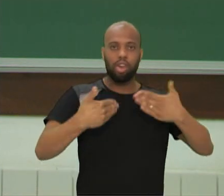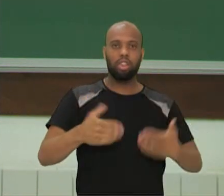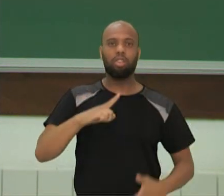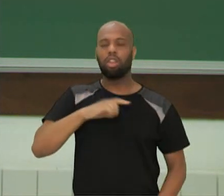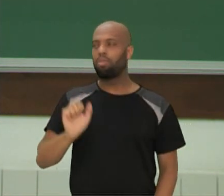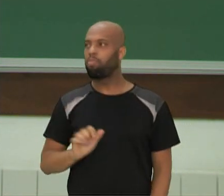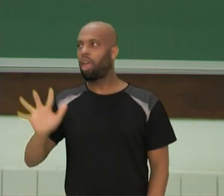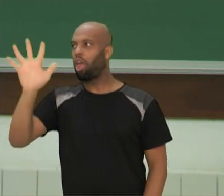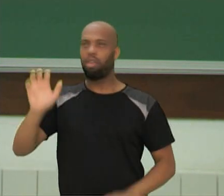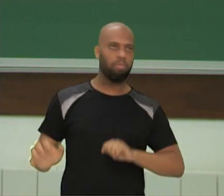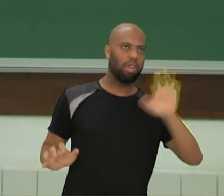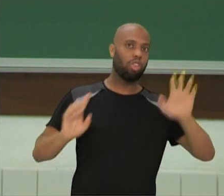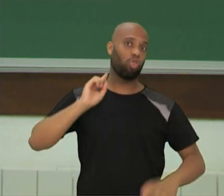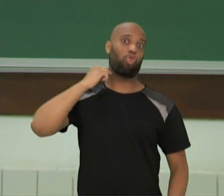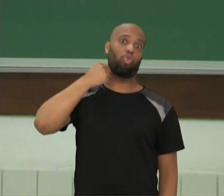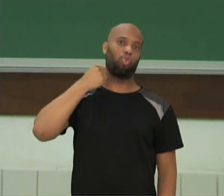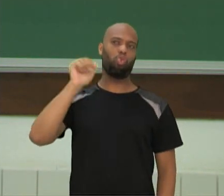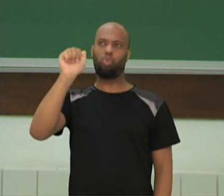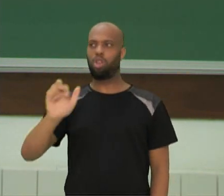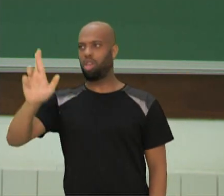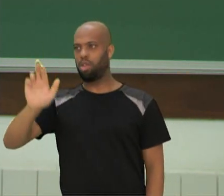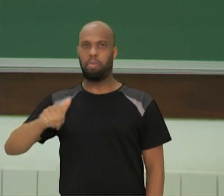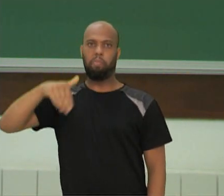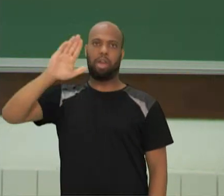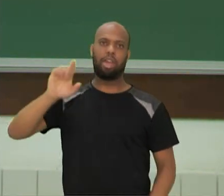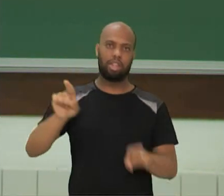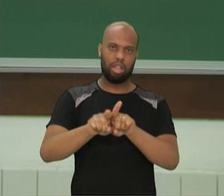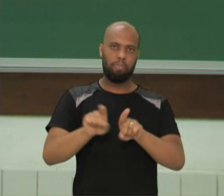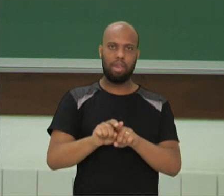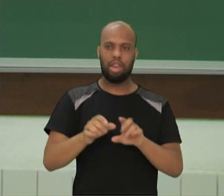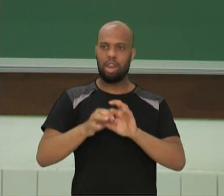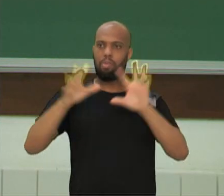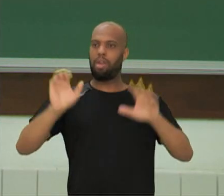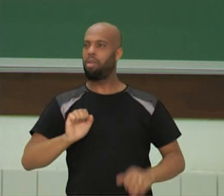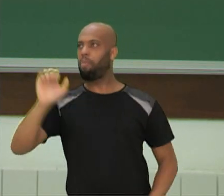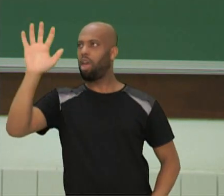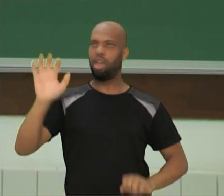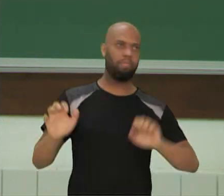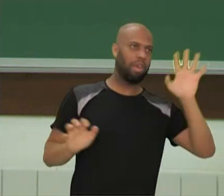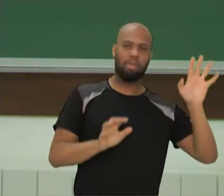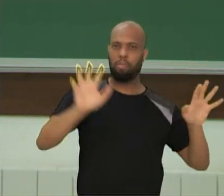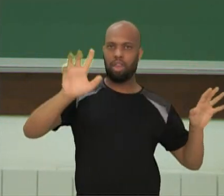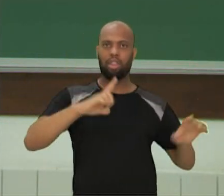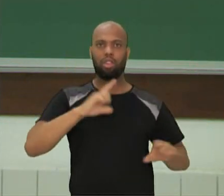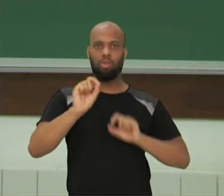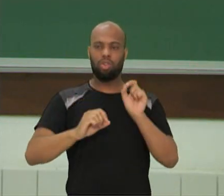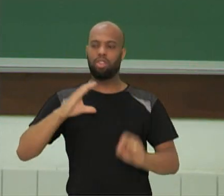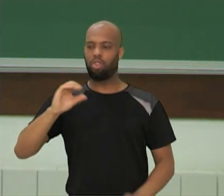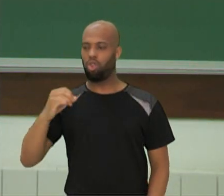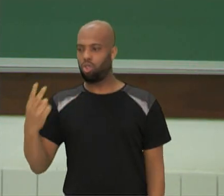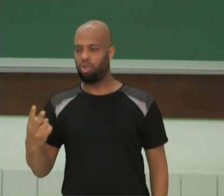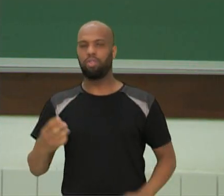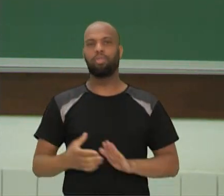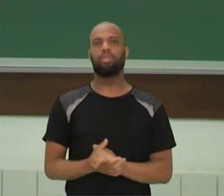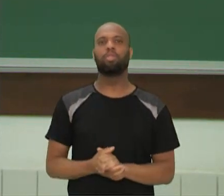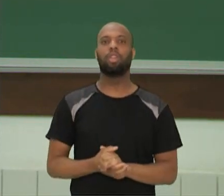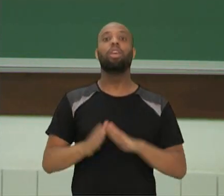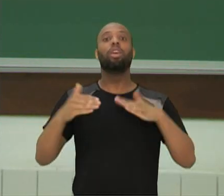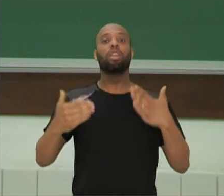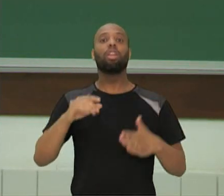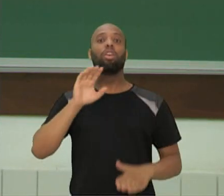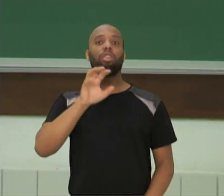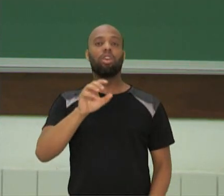um aumento da poluição, um aumento da emissão de gases poluentes, em especial o dióxido de carbono. E